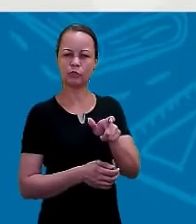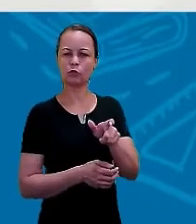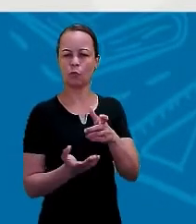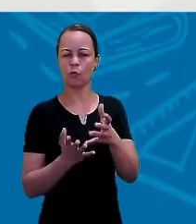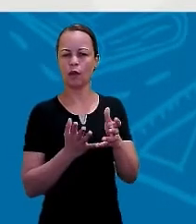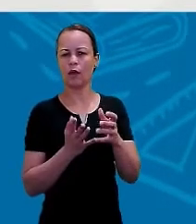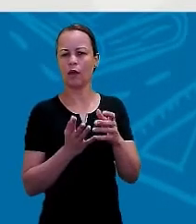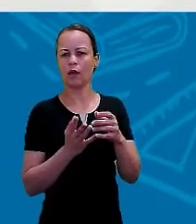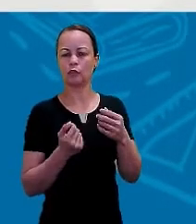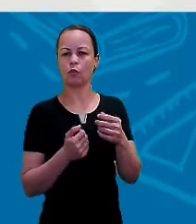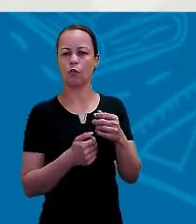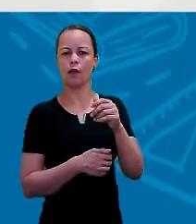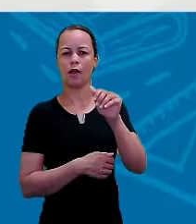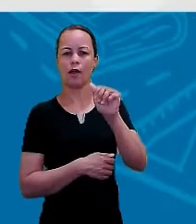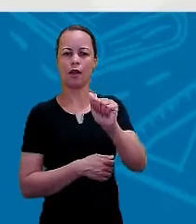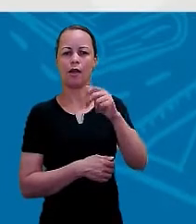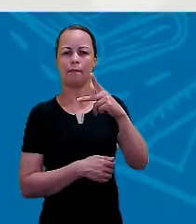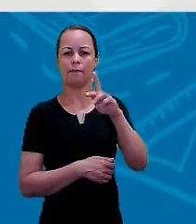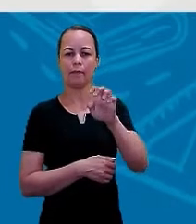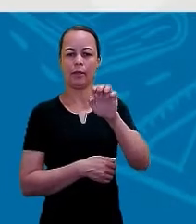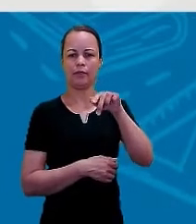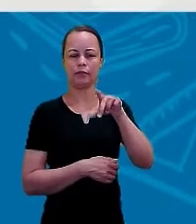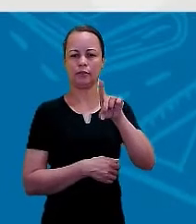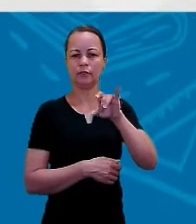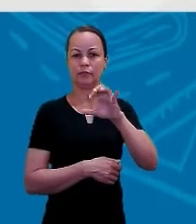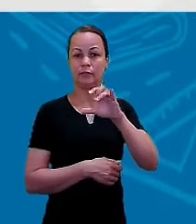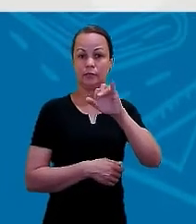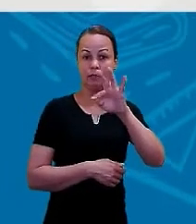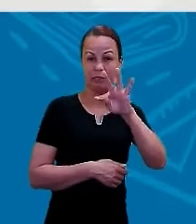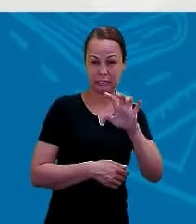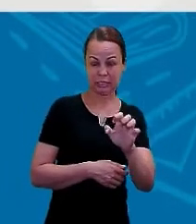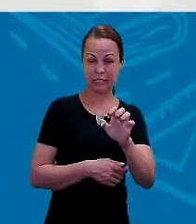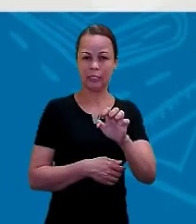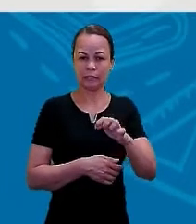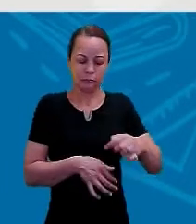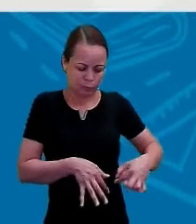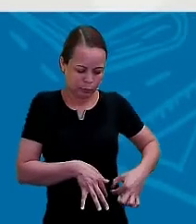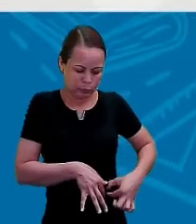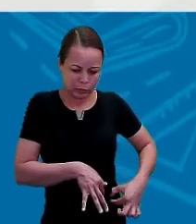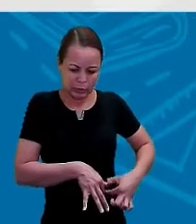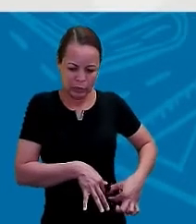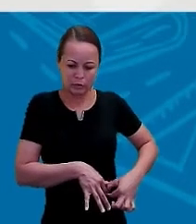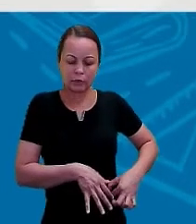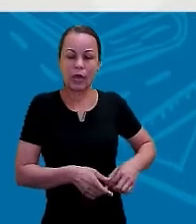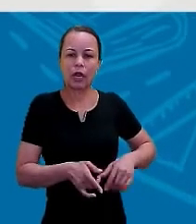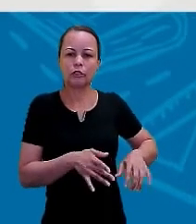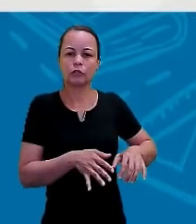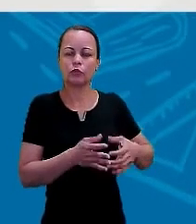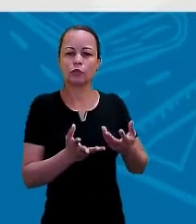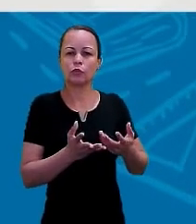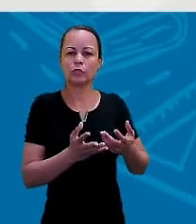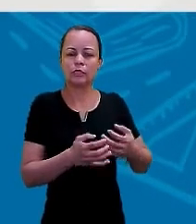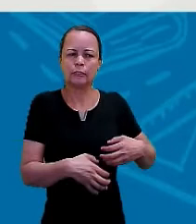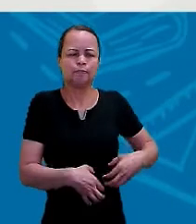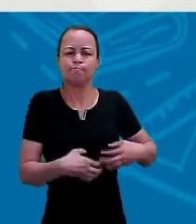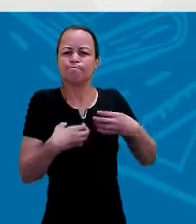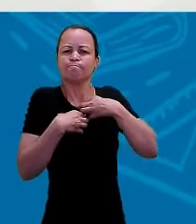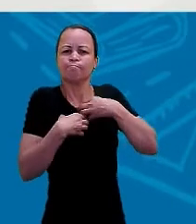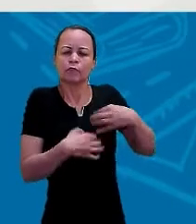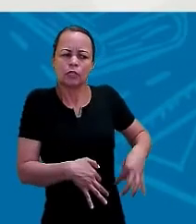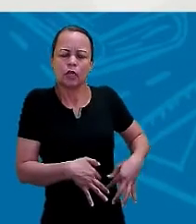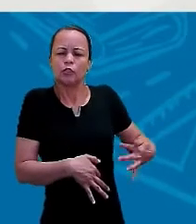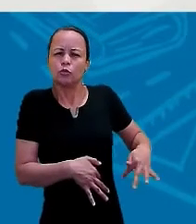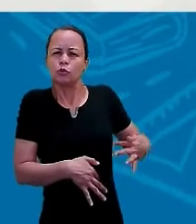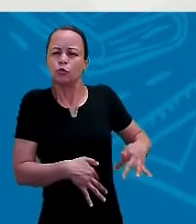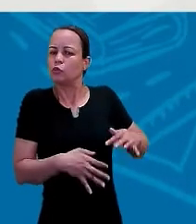ter o seu apêndice estrangulado, a ponto de chegar a uma infecção generalizada, uma sepsemia, e a óbito. Essa pessoa